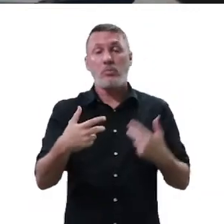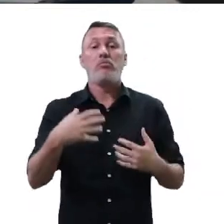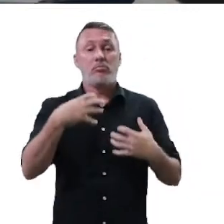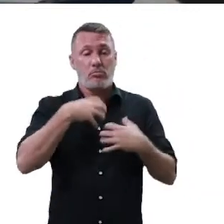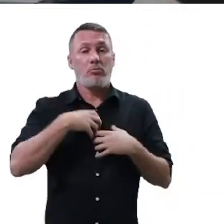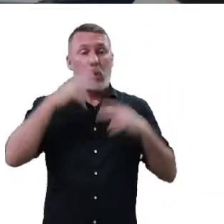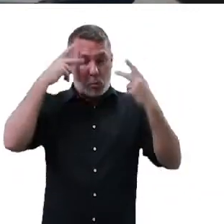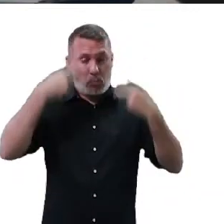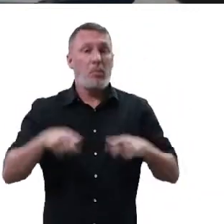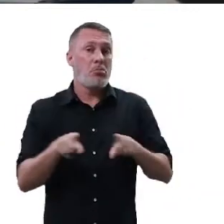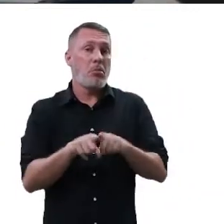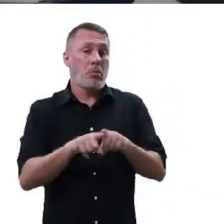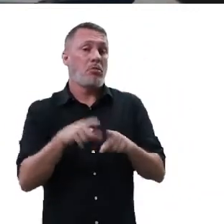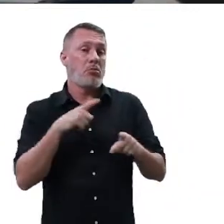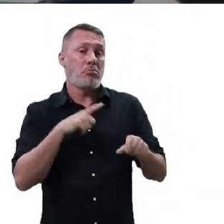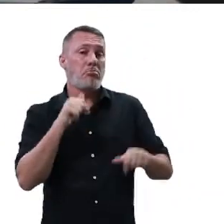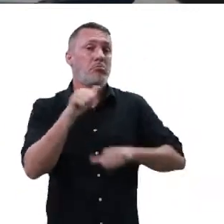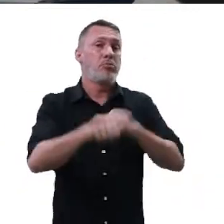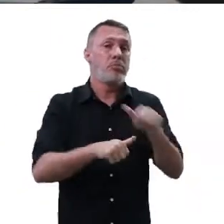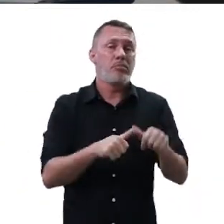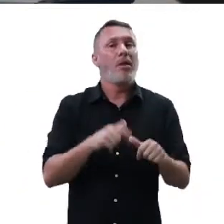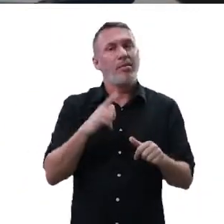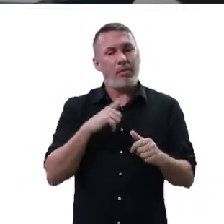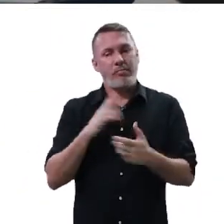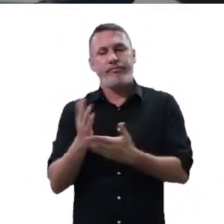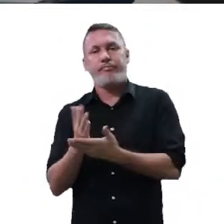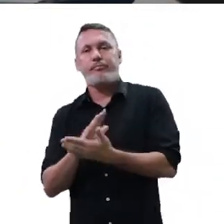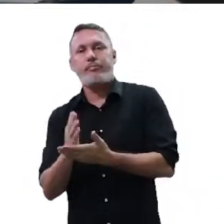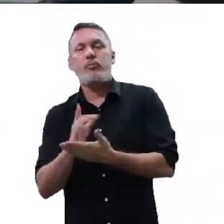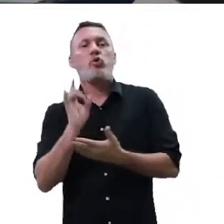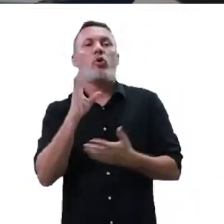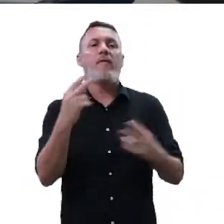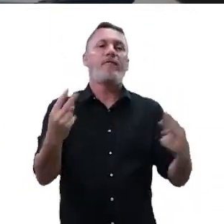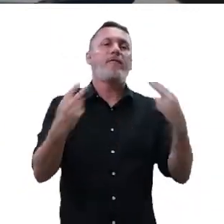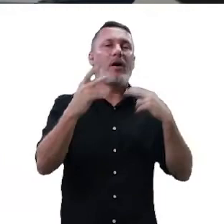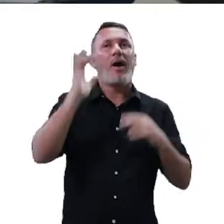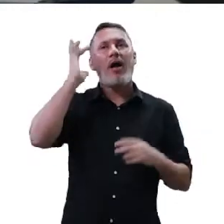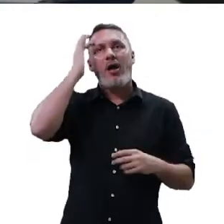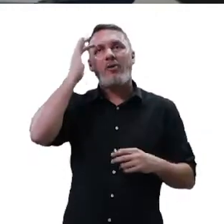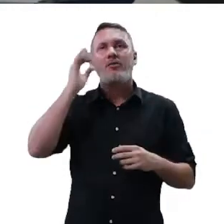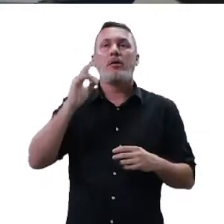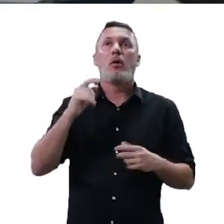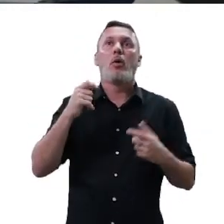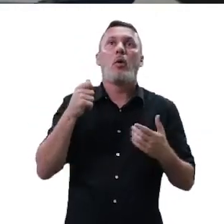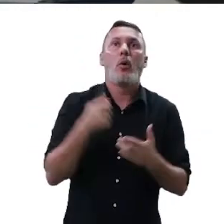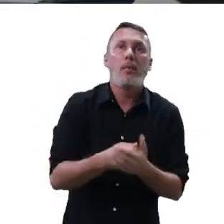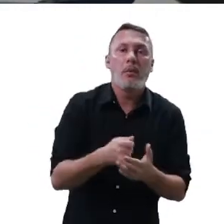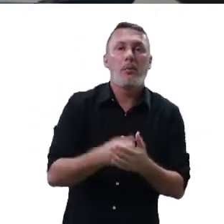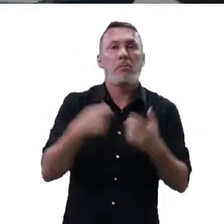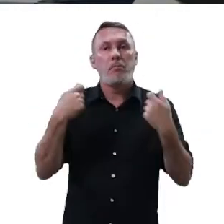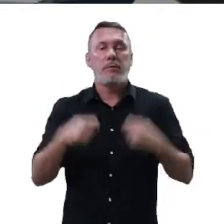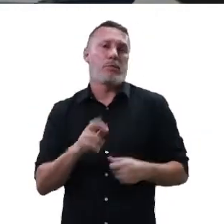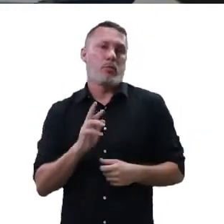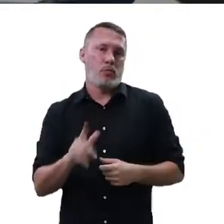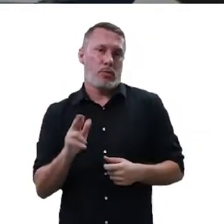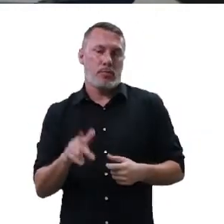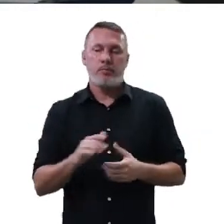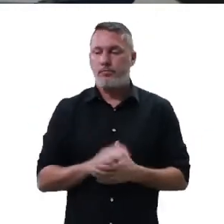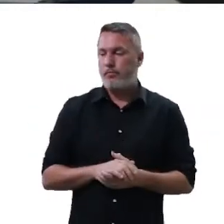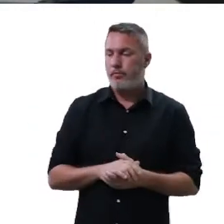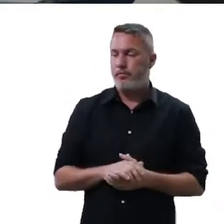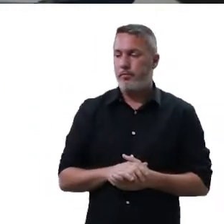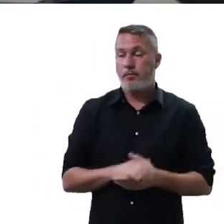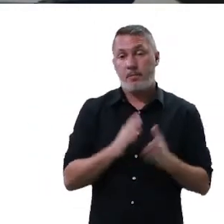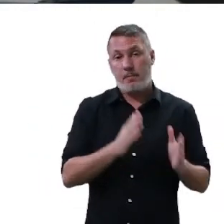que a princípio de tudo era um. Então essa imutabilidade ela é aparente, ela não é